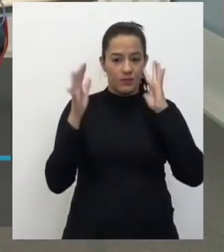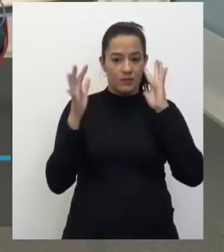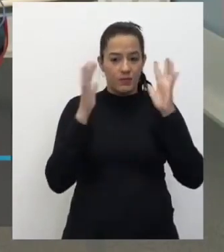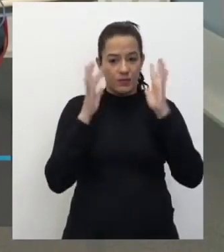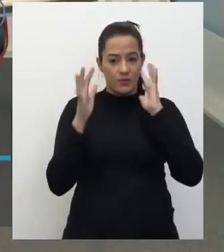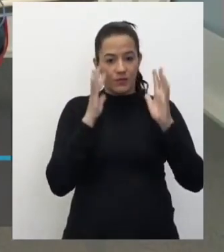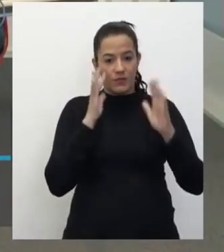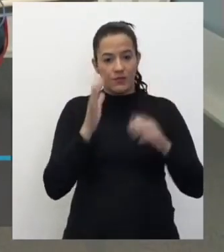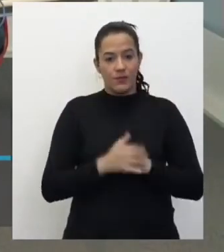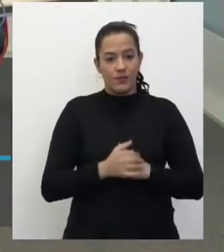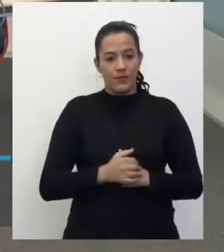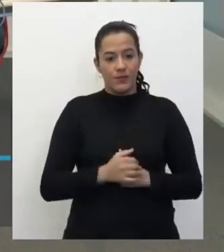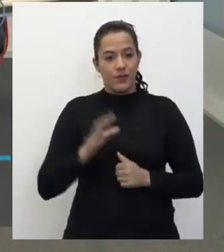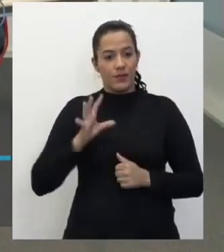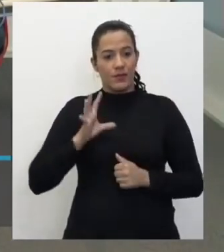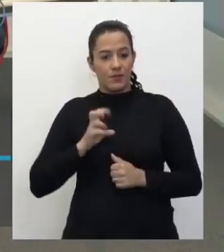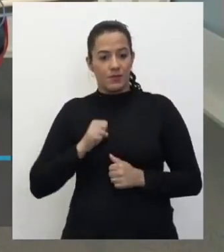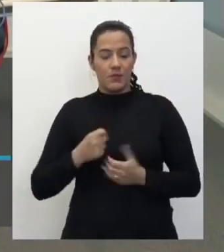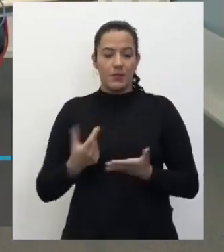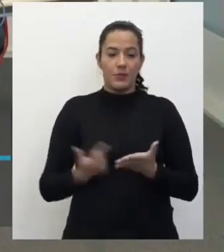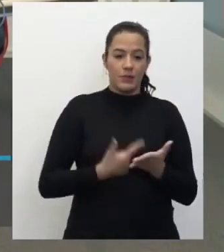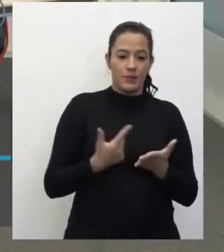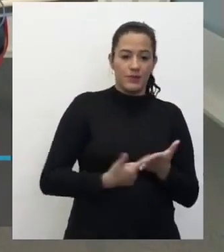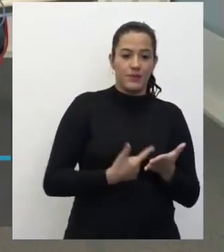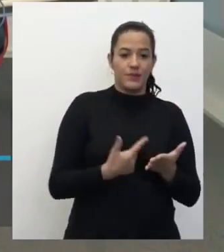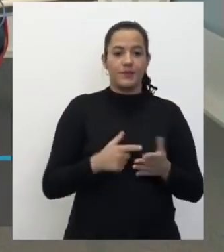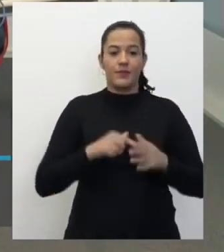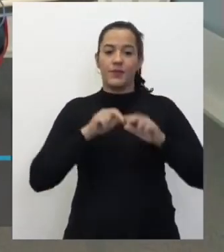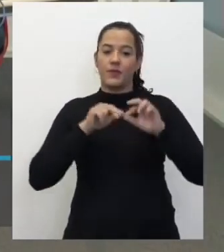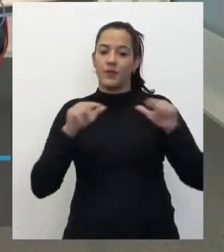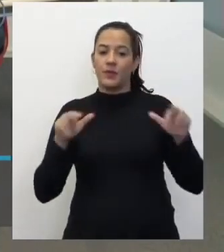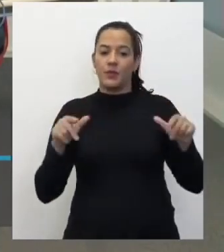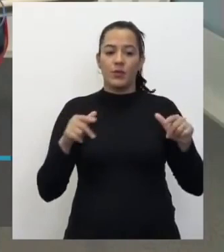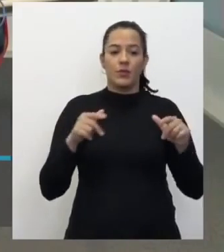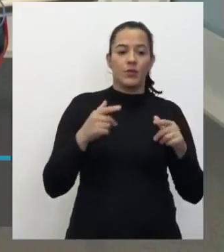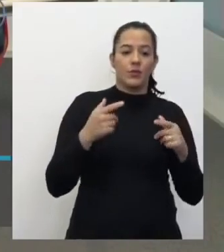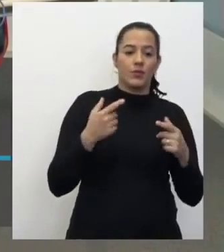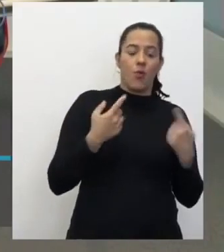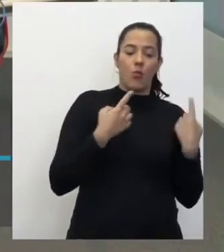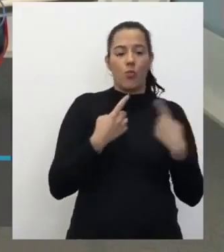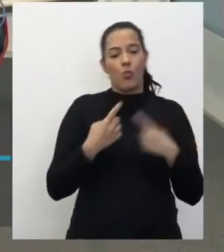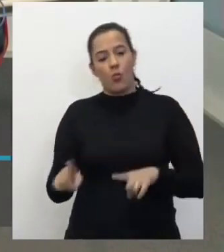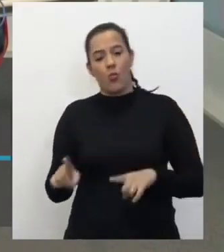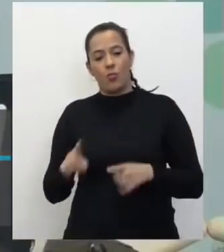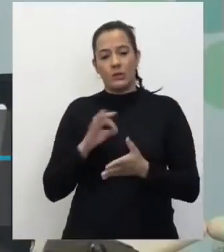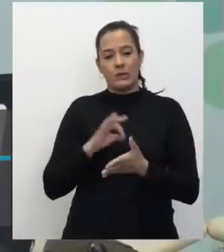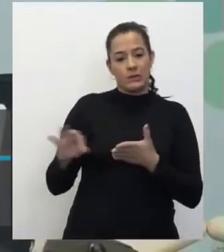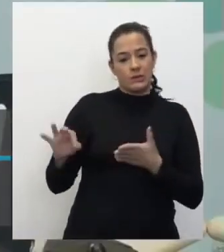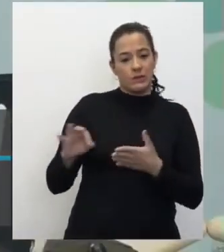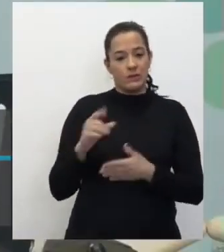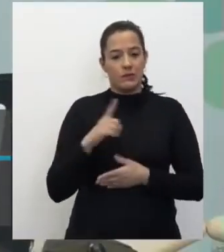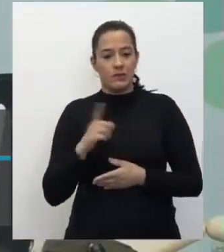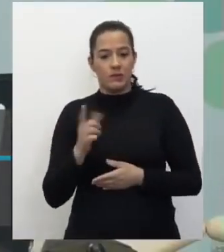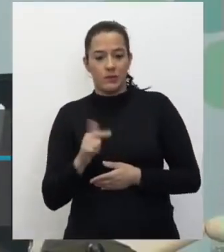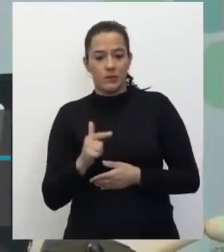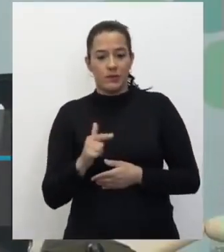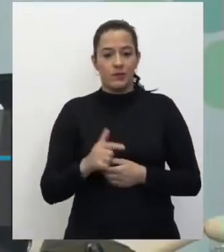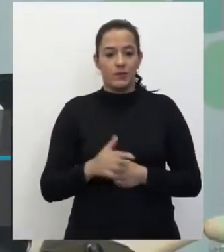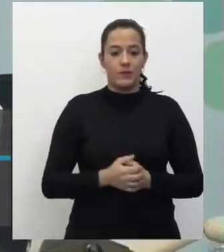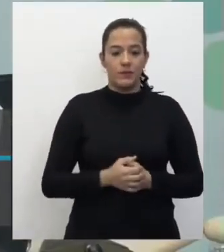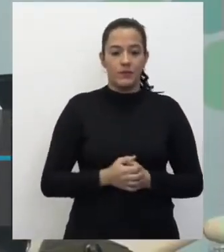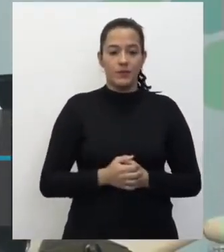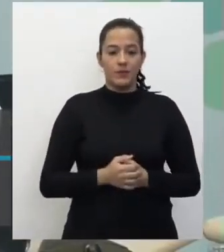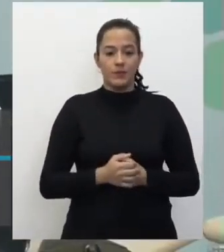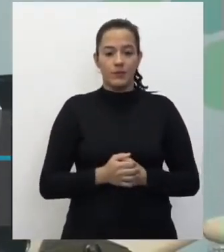Primo Basílio. Eu amei o livro, né? Porque tem aquela história ali, traição, não traição. E o que você prefere? A série. Assistam a série,